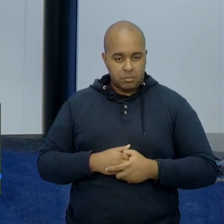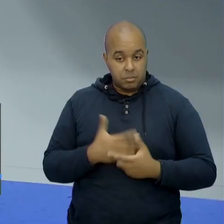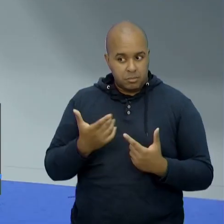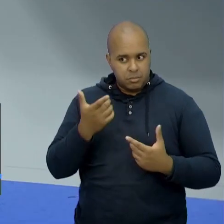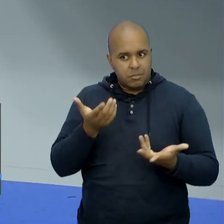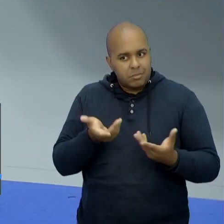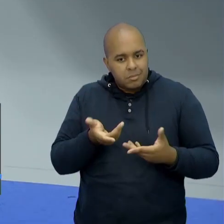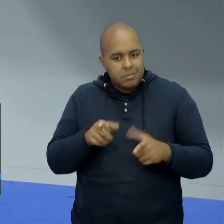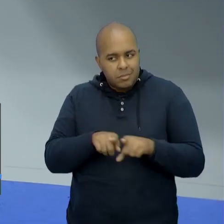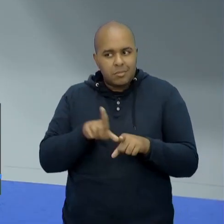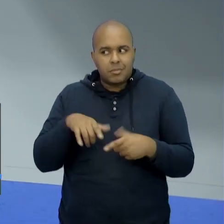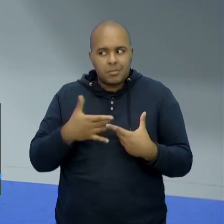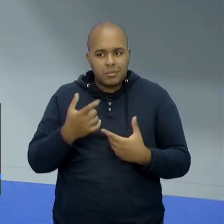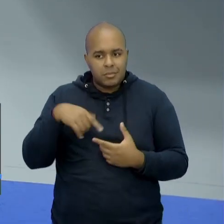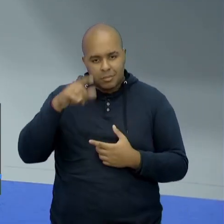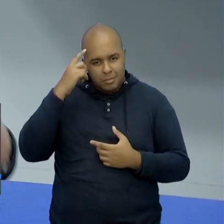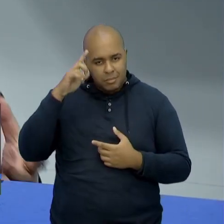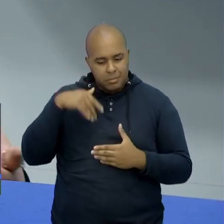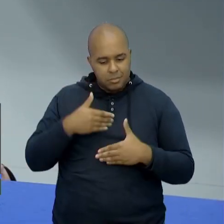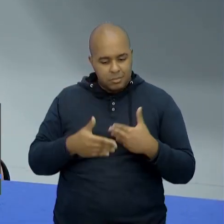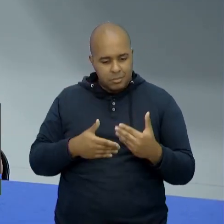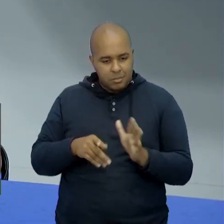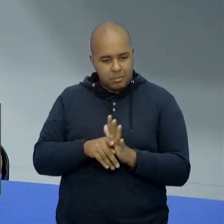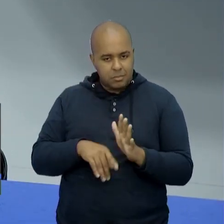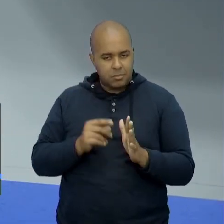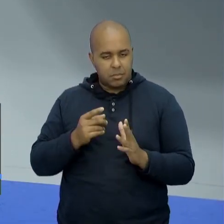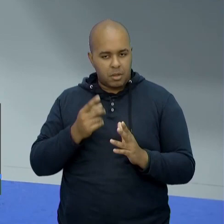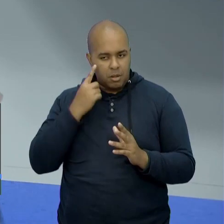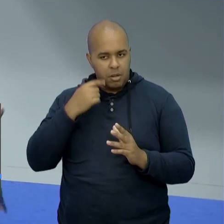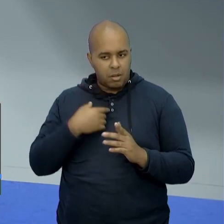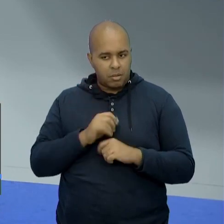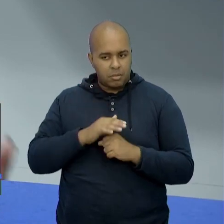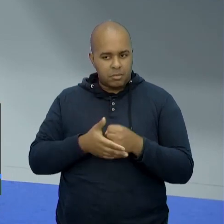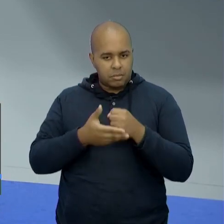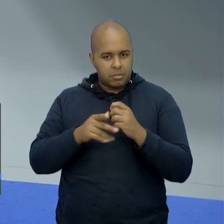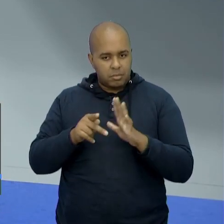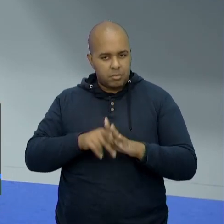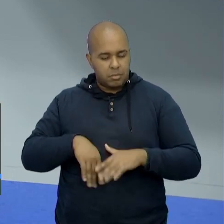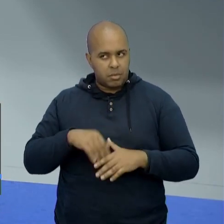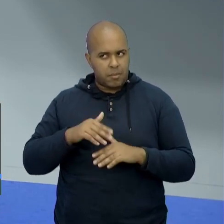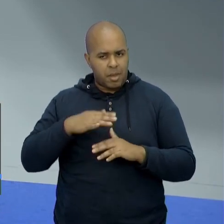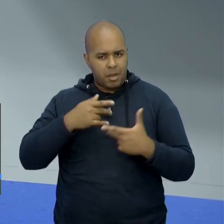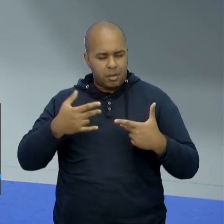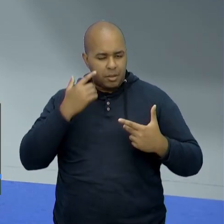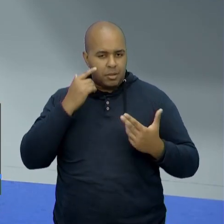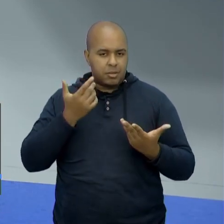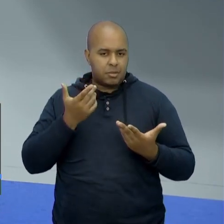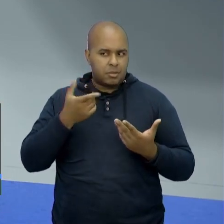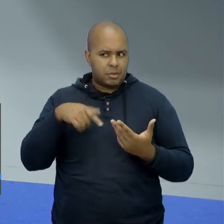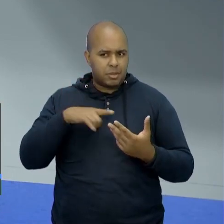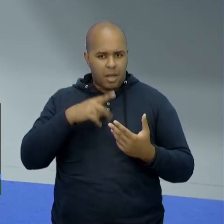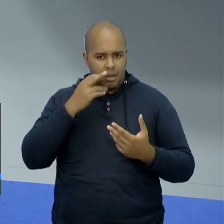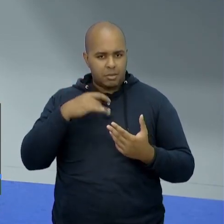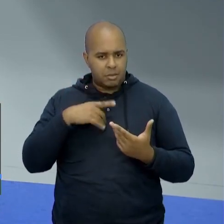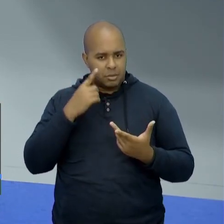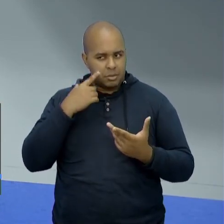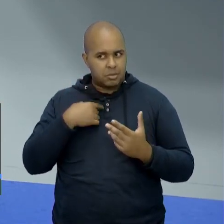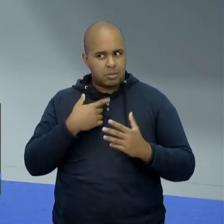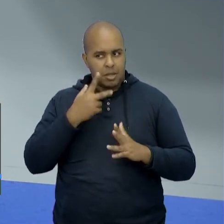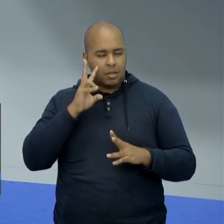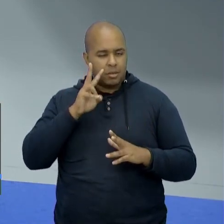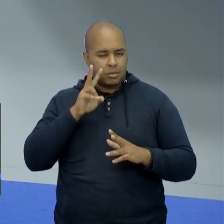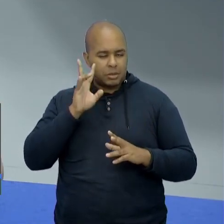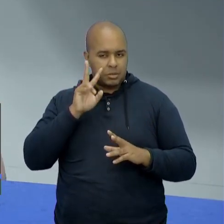quando a gente pensa nesse processo da sustentabilidade e tudo mais, eu acho que a impressão que a